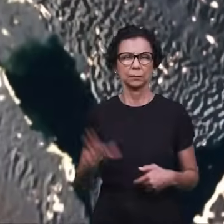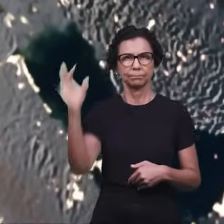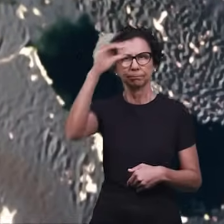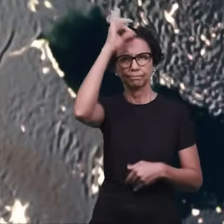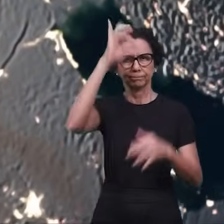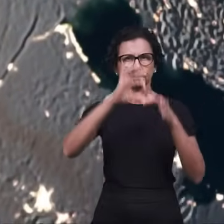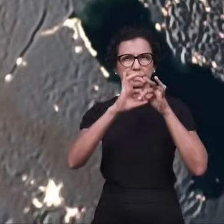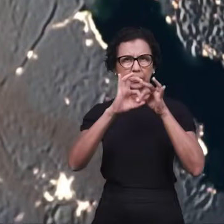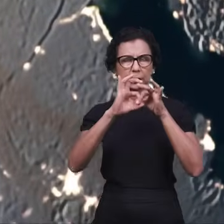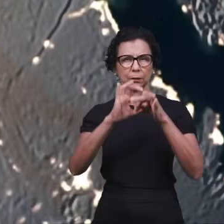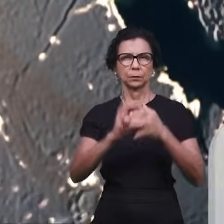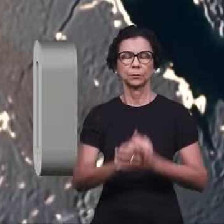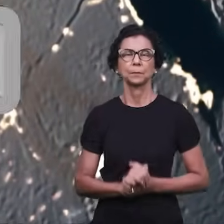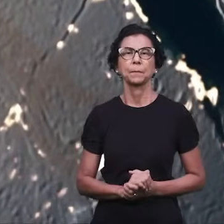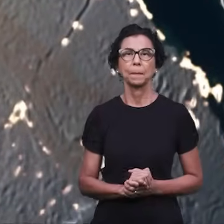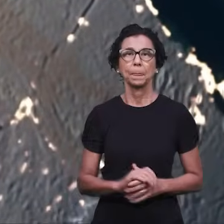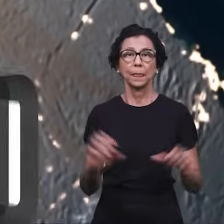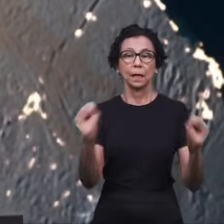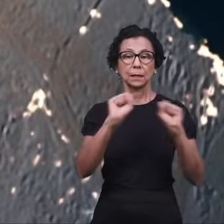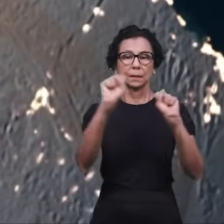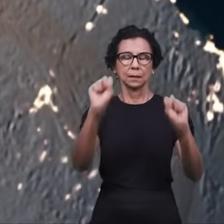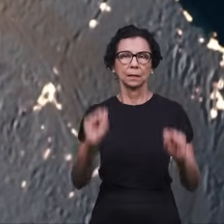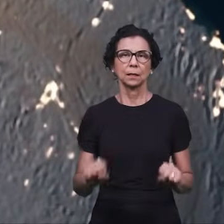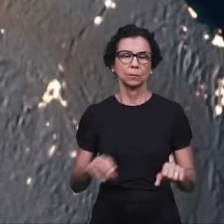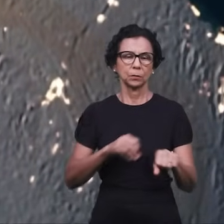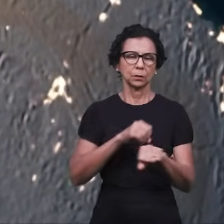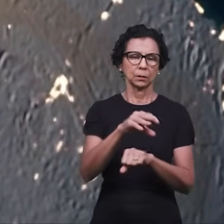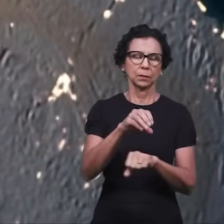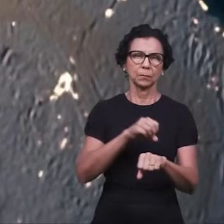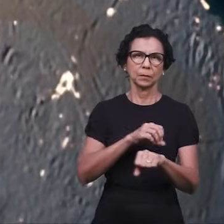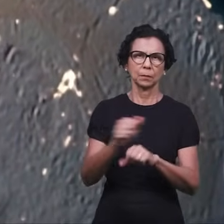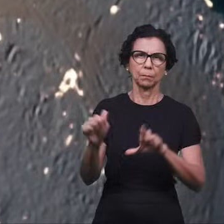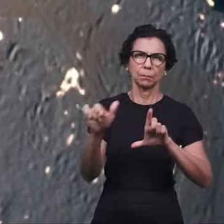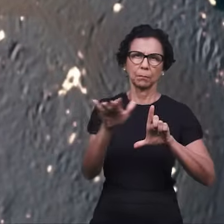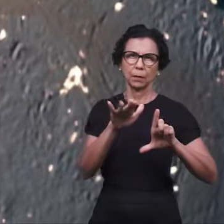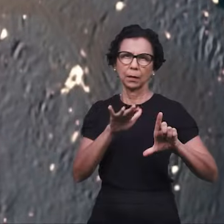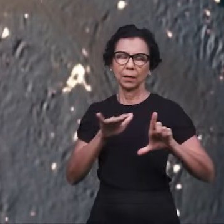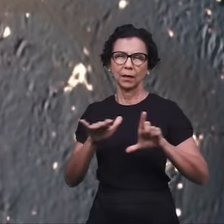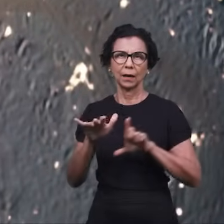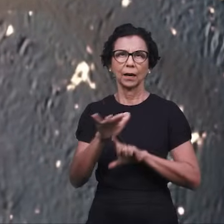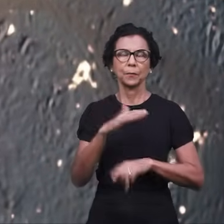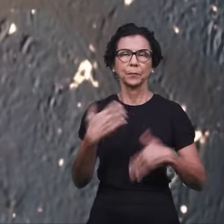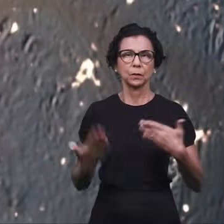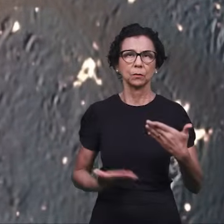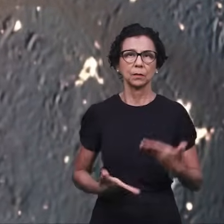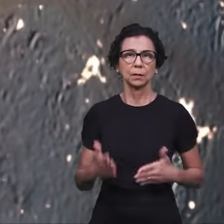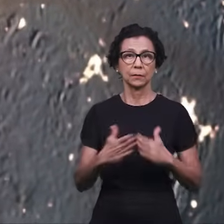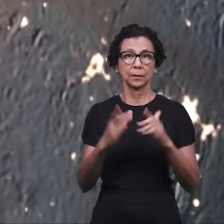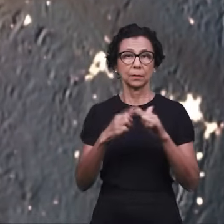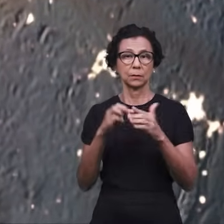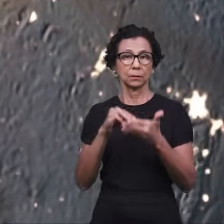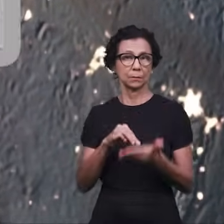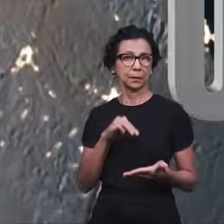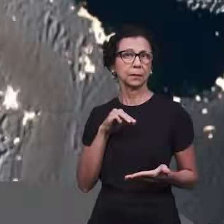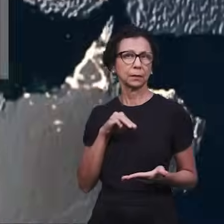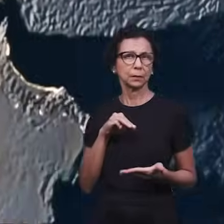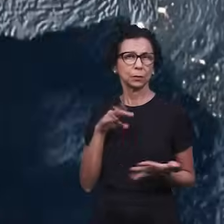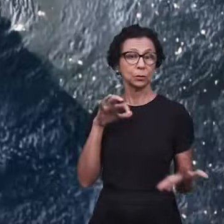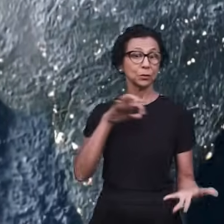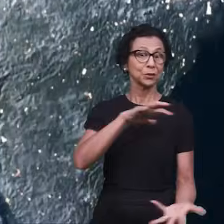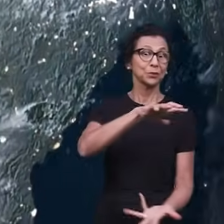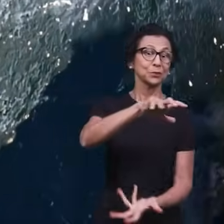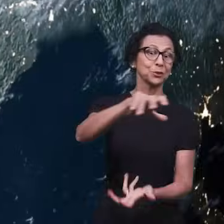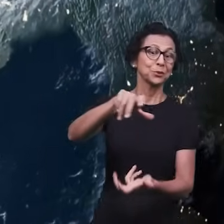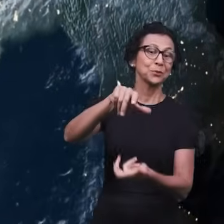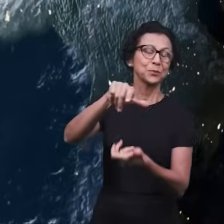espírito. Através do sistema de transmissão multiplataformas, os membros da Igreja Cristã Maranata de todo o